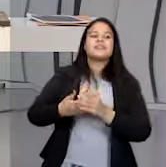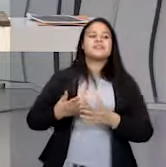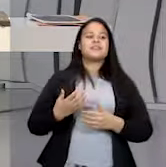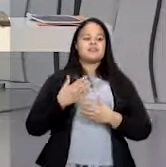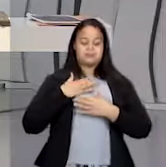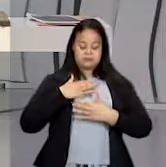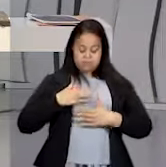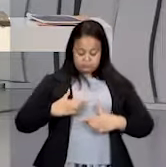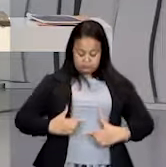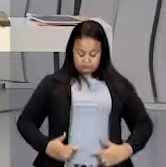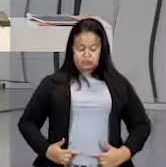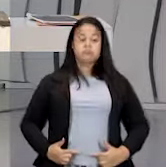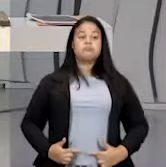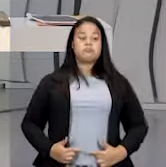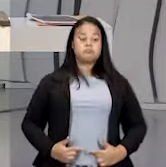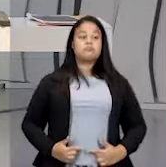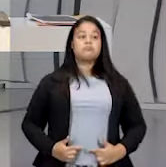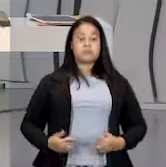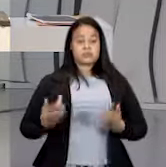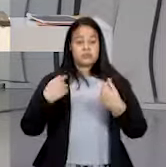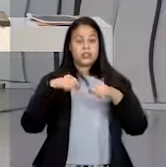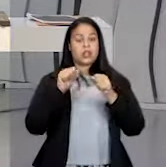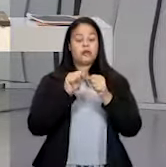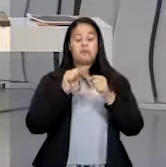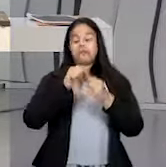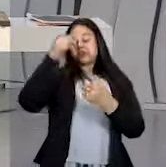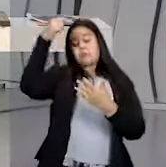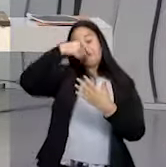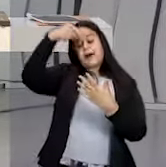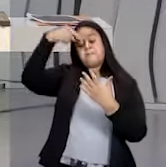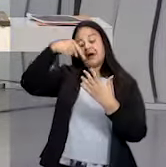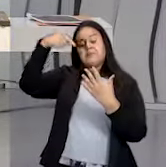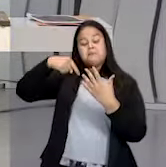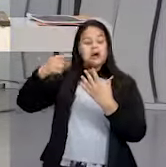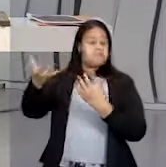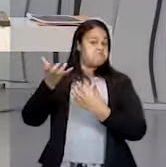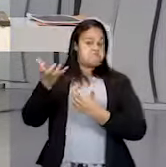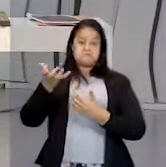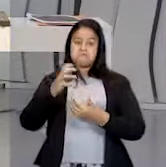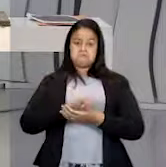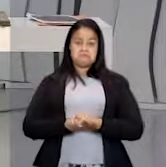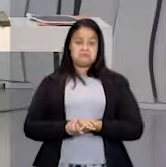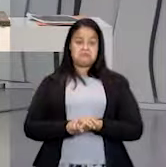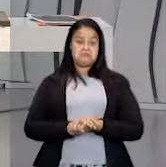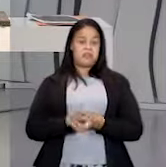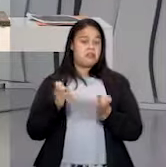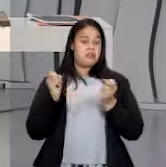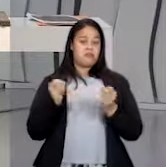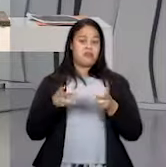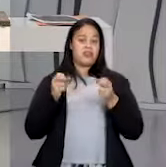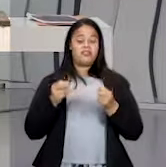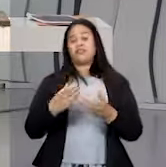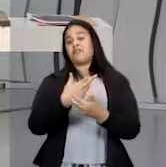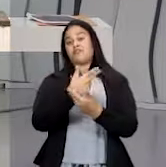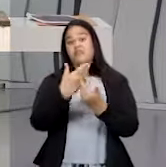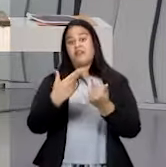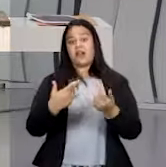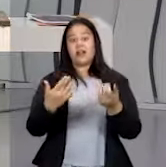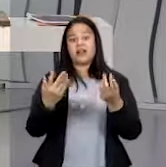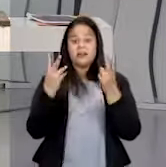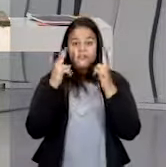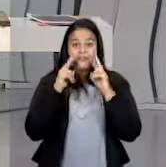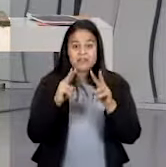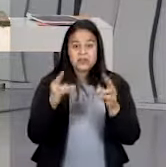de camiseta. Que eu pude fazer quantas vezes eu queria. E vendi um tanto. Viu que chique?